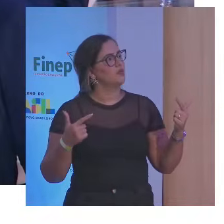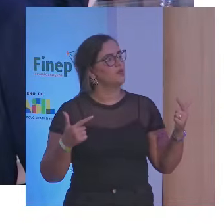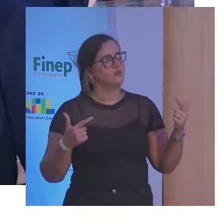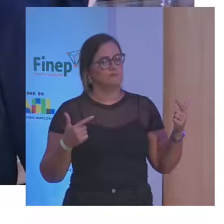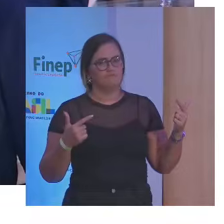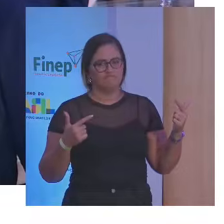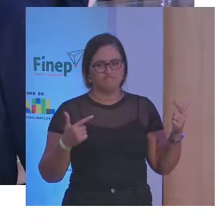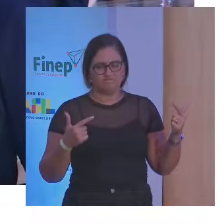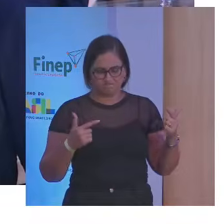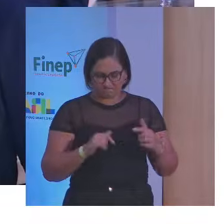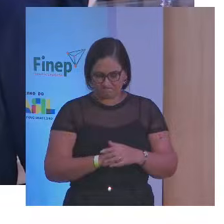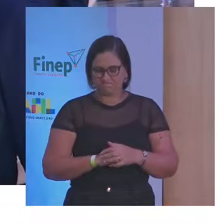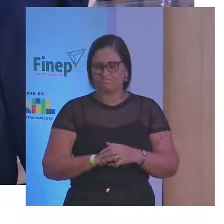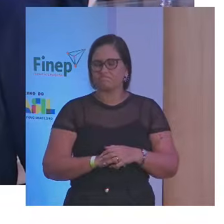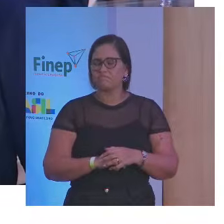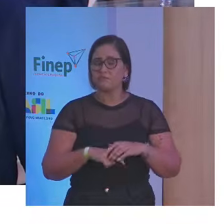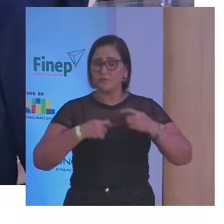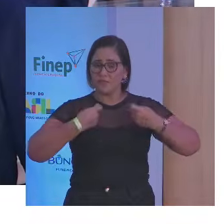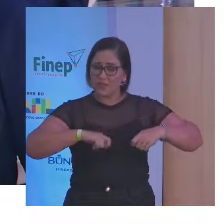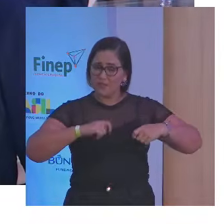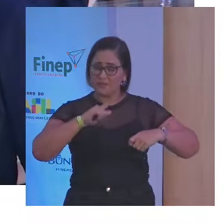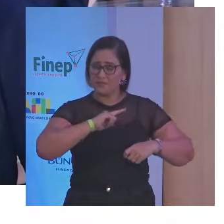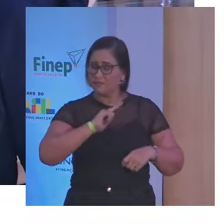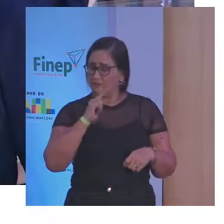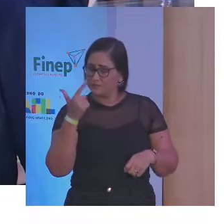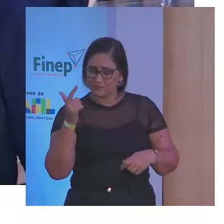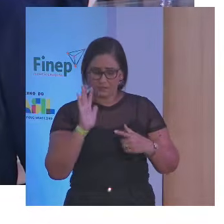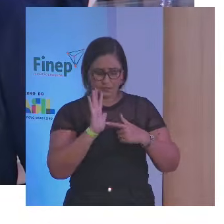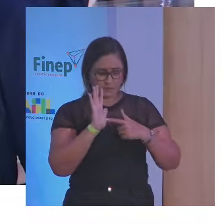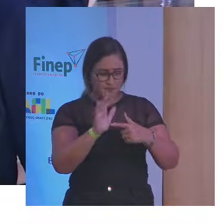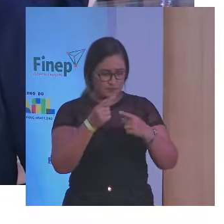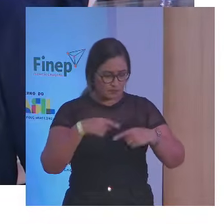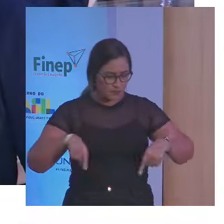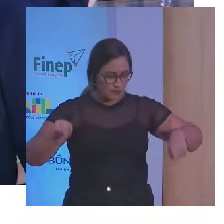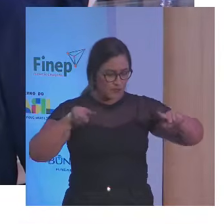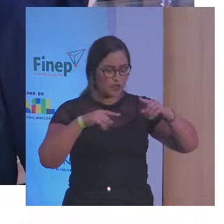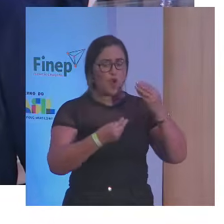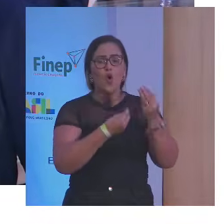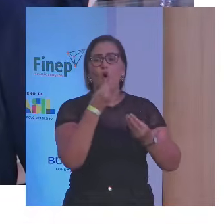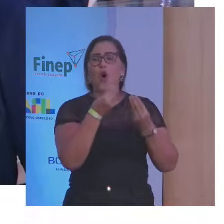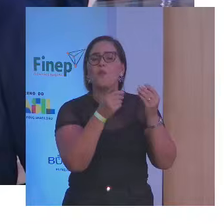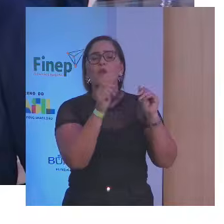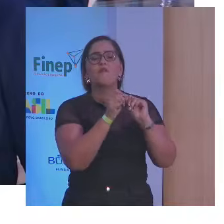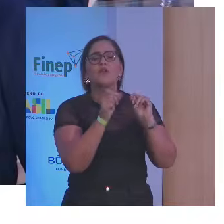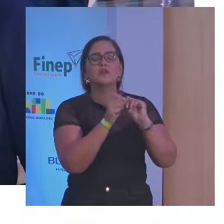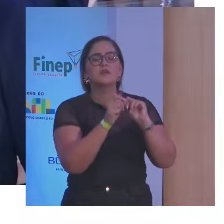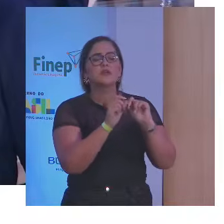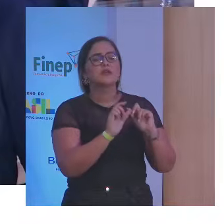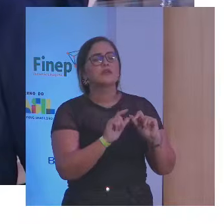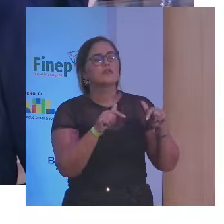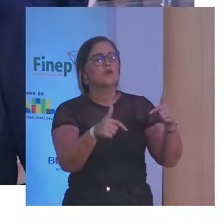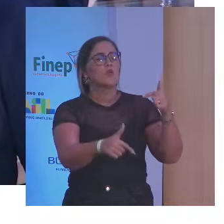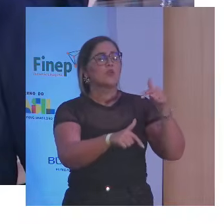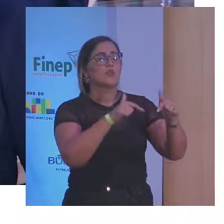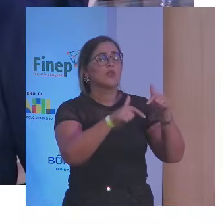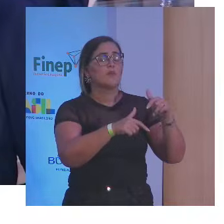a interdisciplinaridade. Tem que ter o outro lado que traz para você como você fazer isso, a forma como você trabalha. E eu já vejo isso